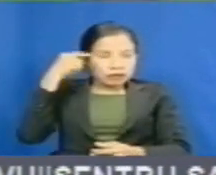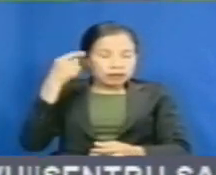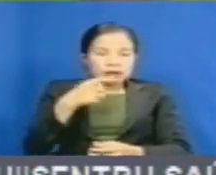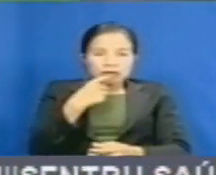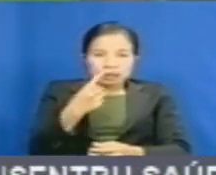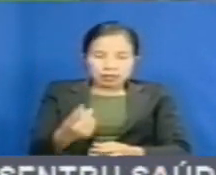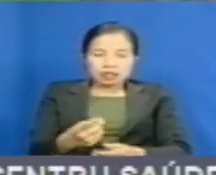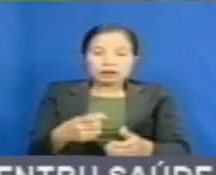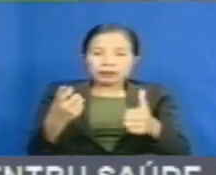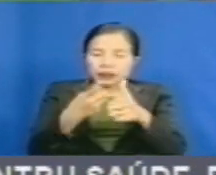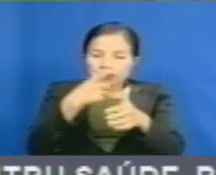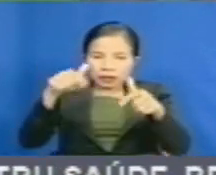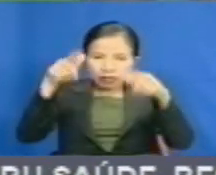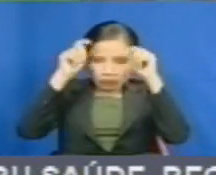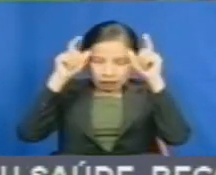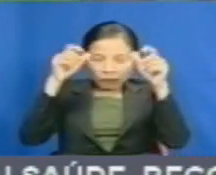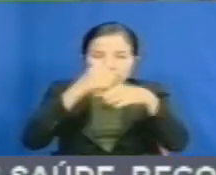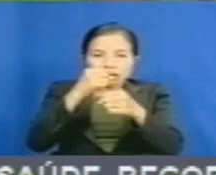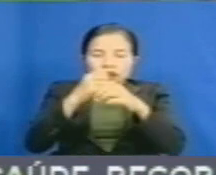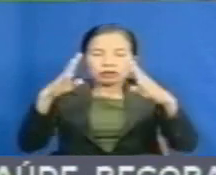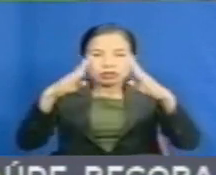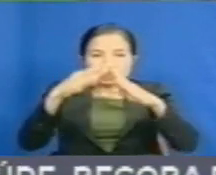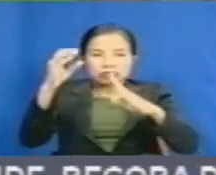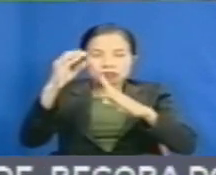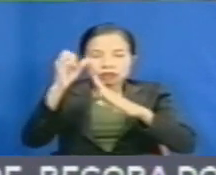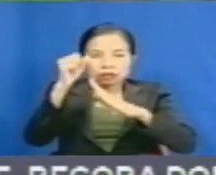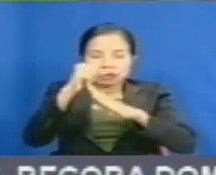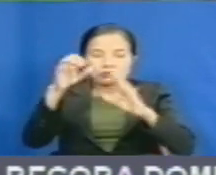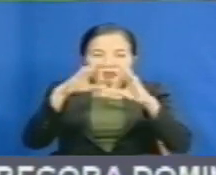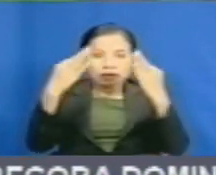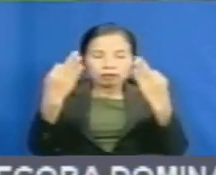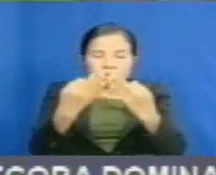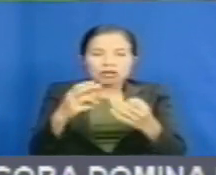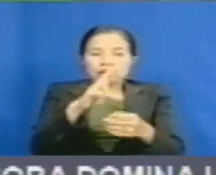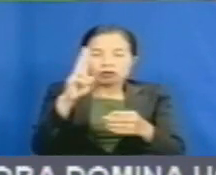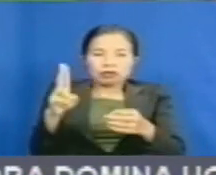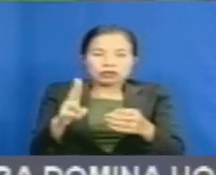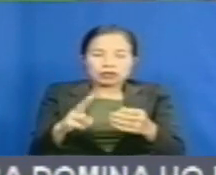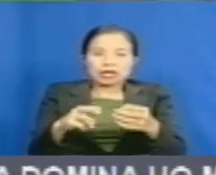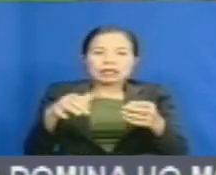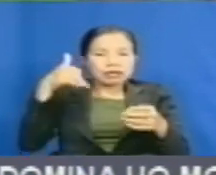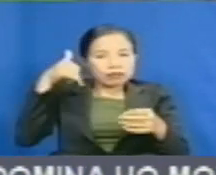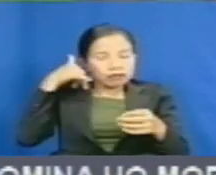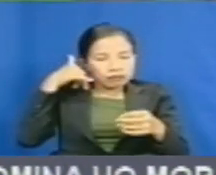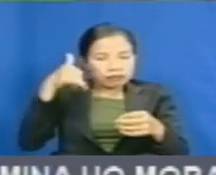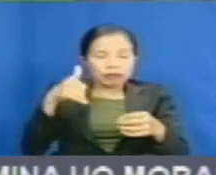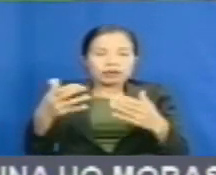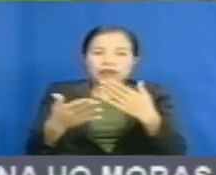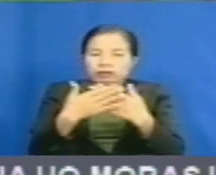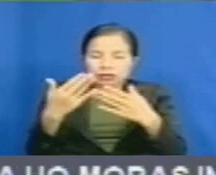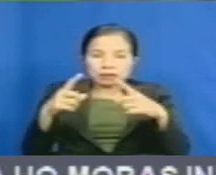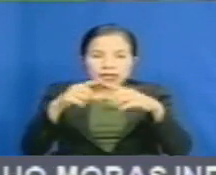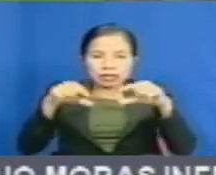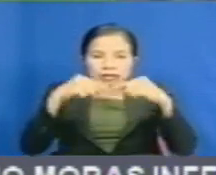hateten, dahulu ki he Timor-Leste halau census populasaun no Humacaen, uza aparelu Android, ne be fasil tebes ba